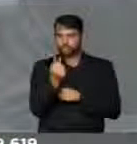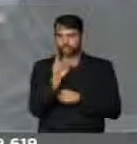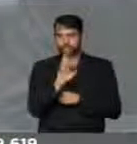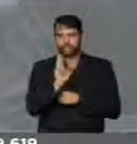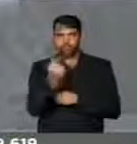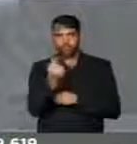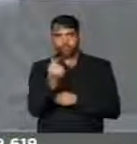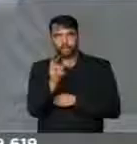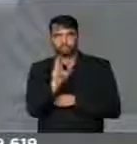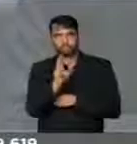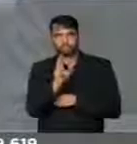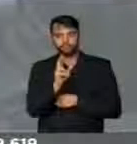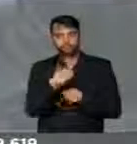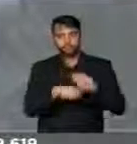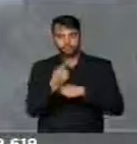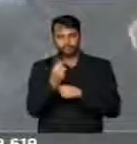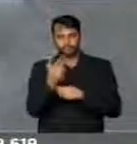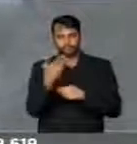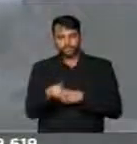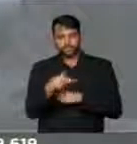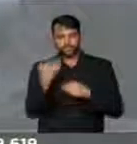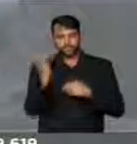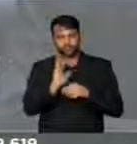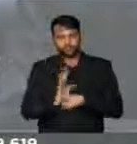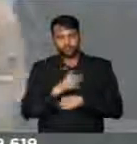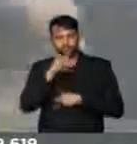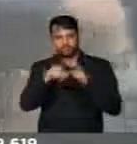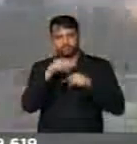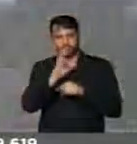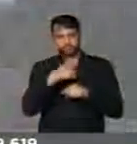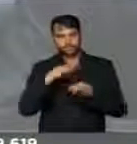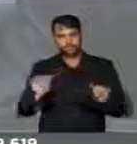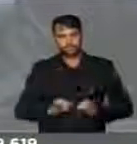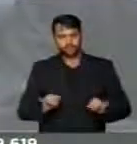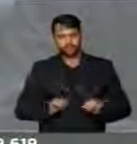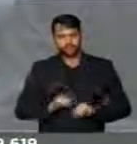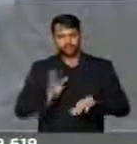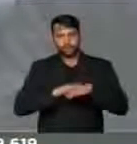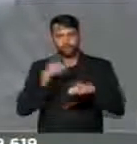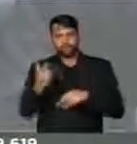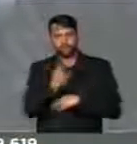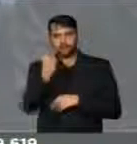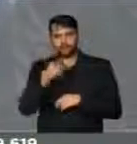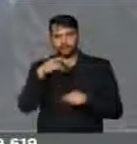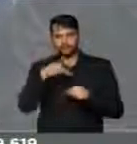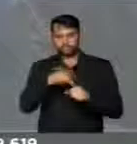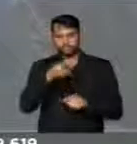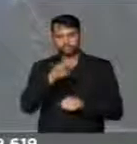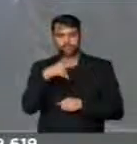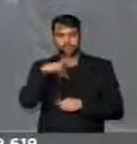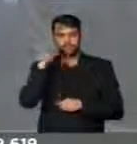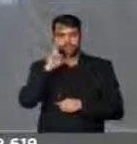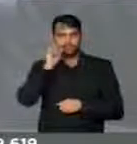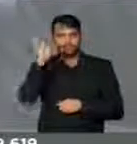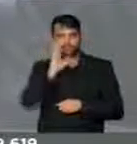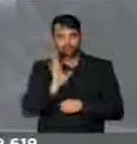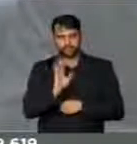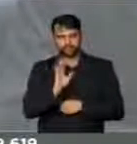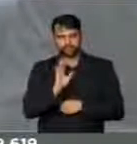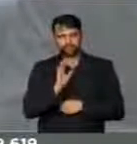já com a desvalorização cambial que a gente tem hoje no Brasil. E o povo brasileiro sofre hoje com o maior preço da gasolina da história do